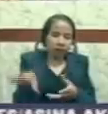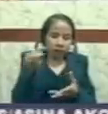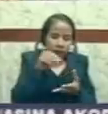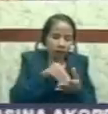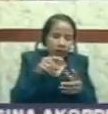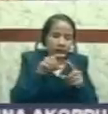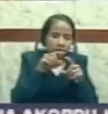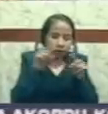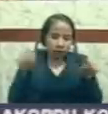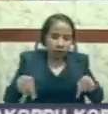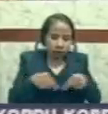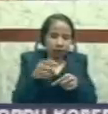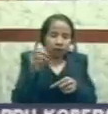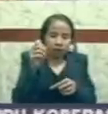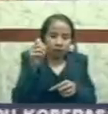3A.